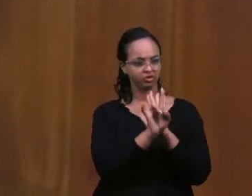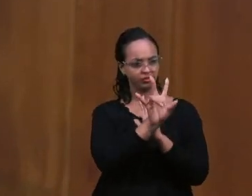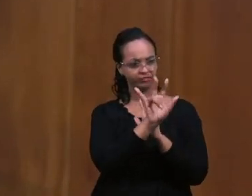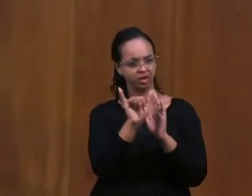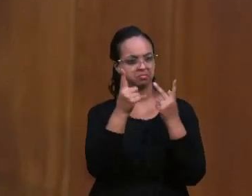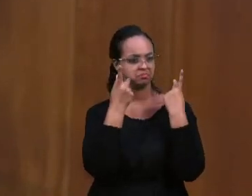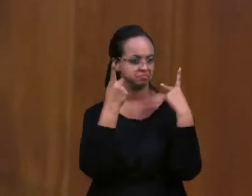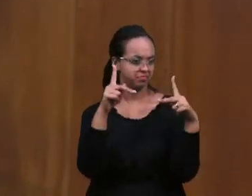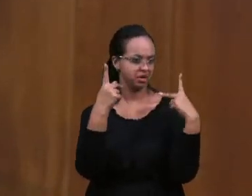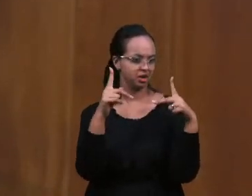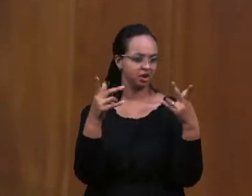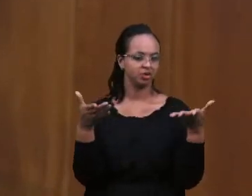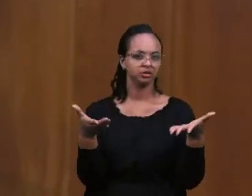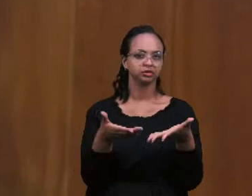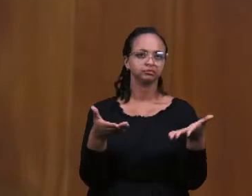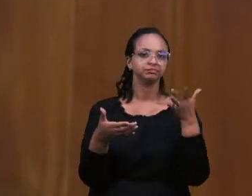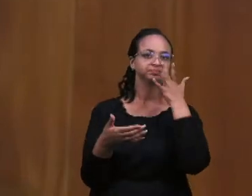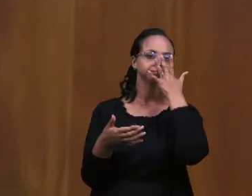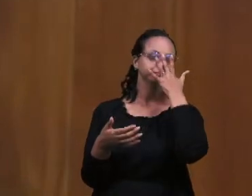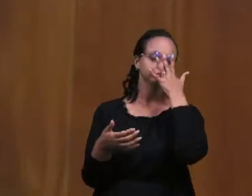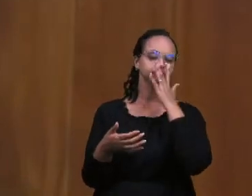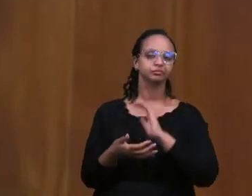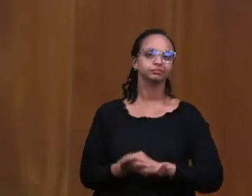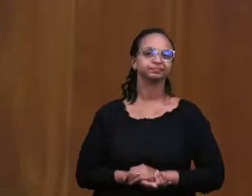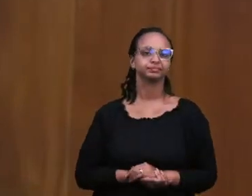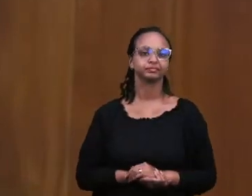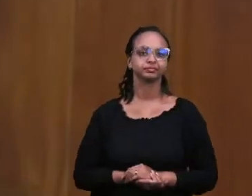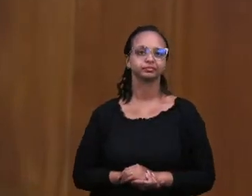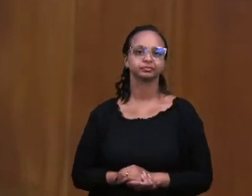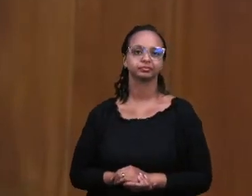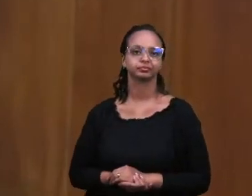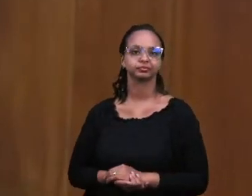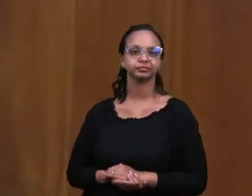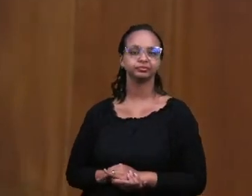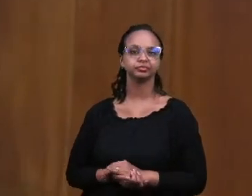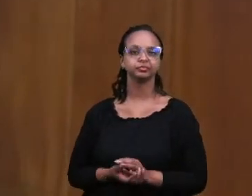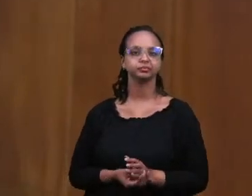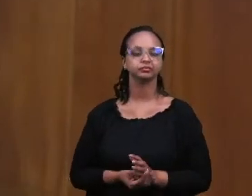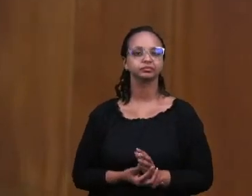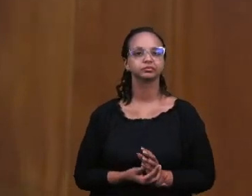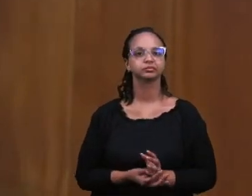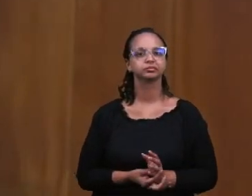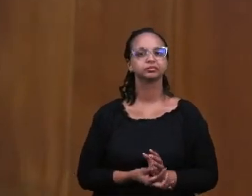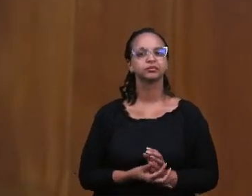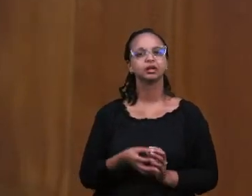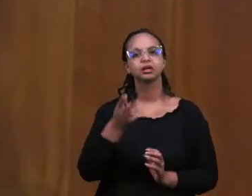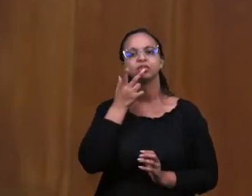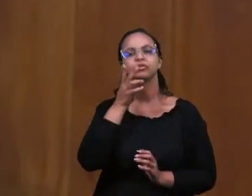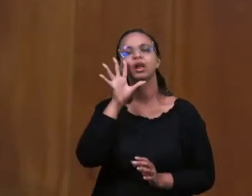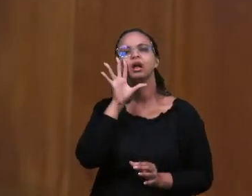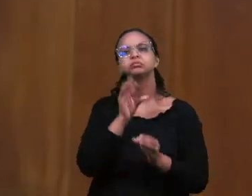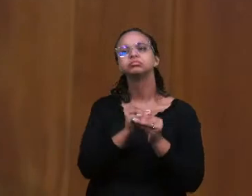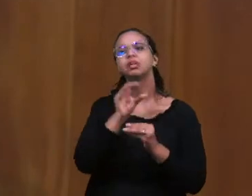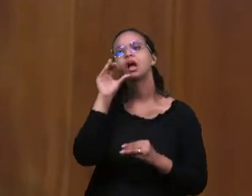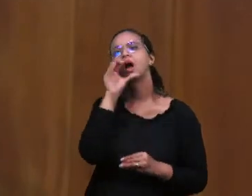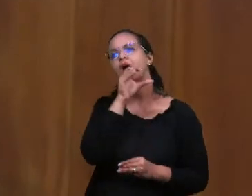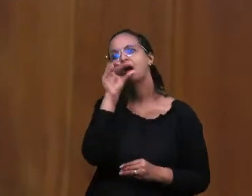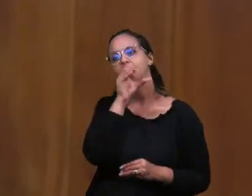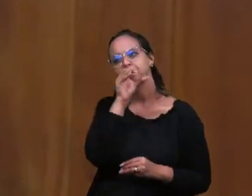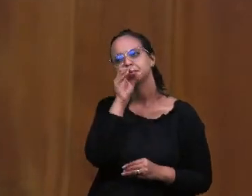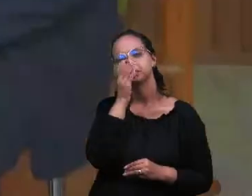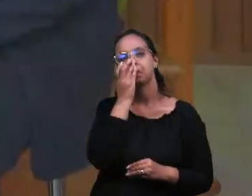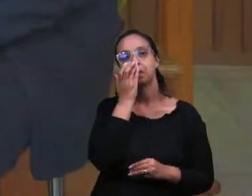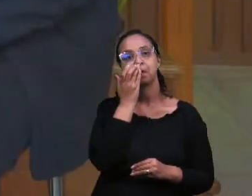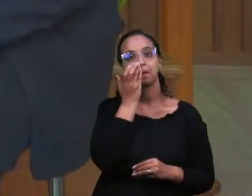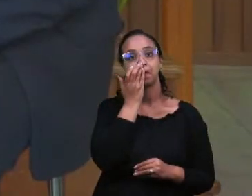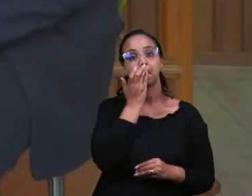abordar e também uma breve explanação, né, da mensagem que você vai